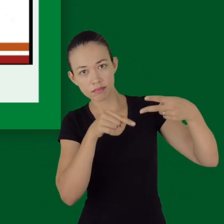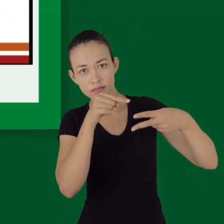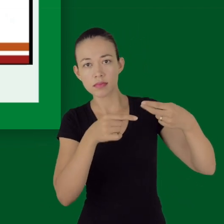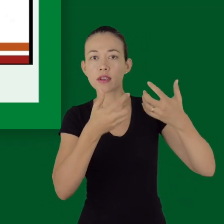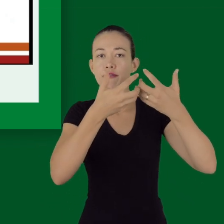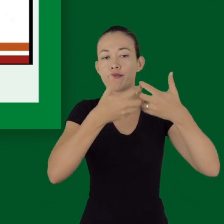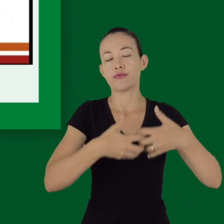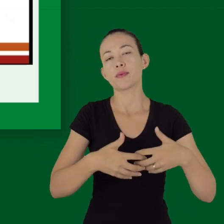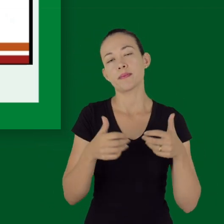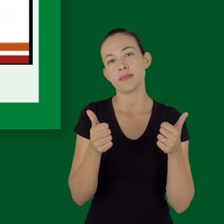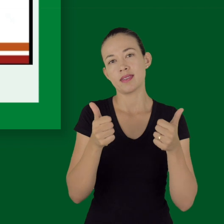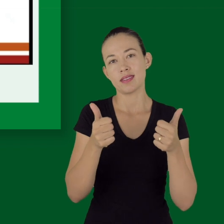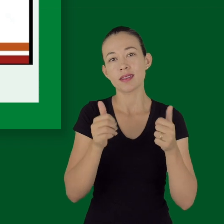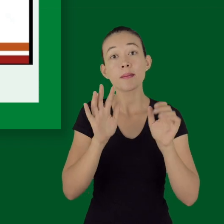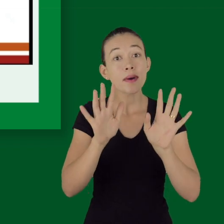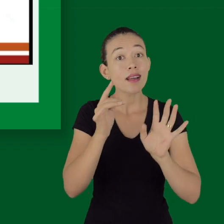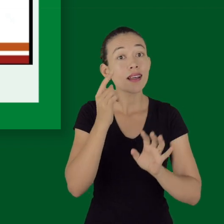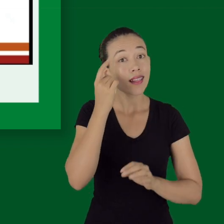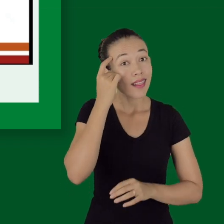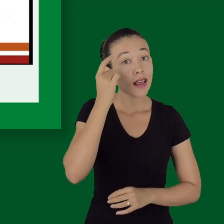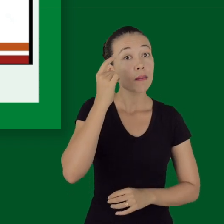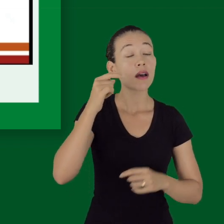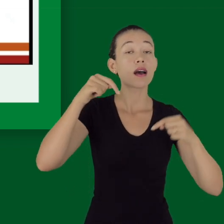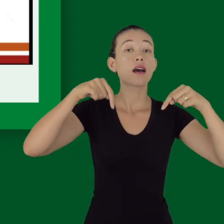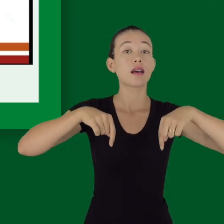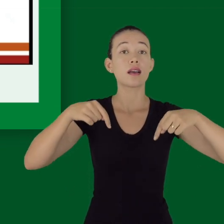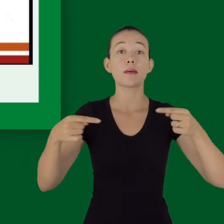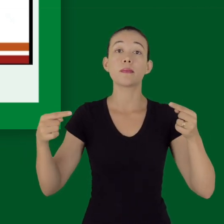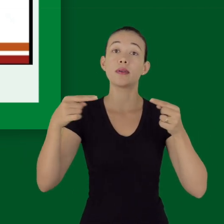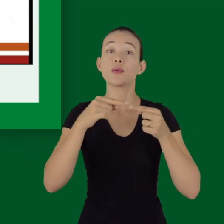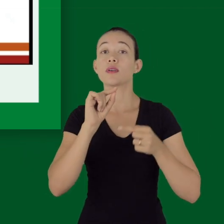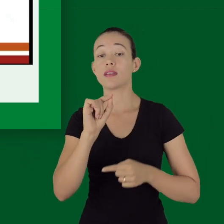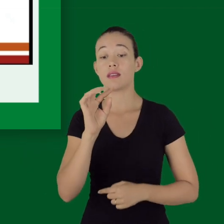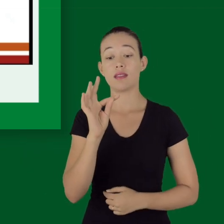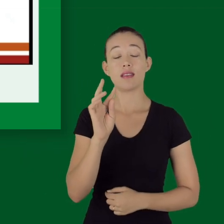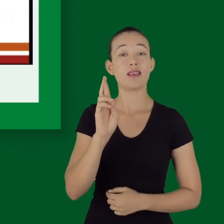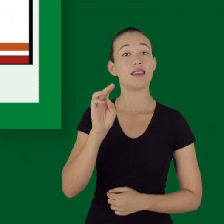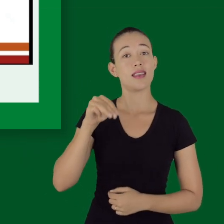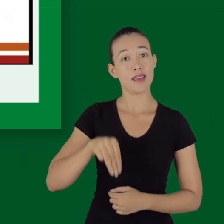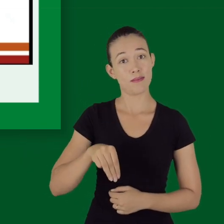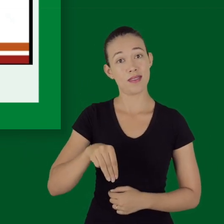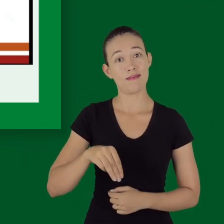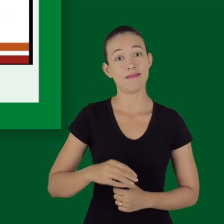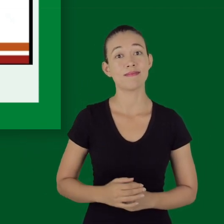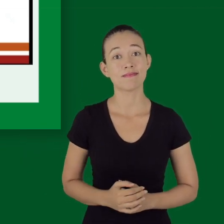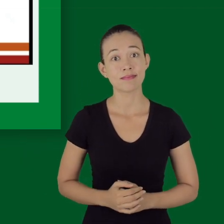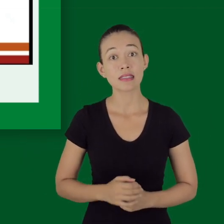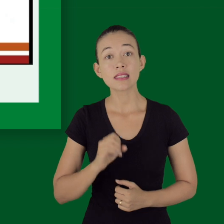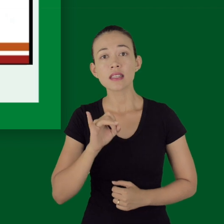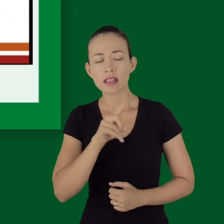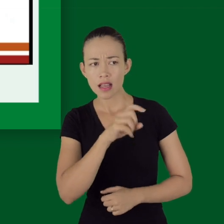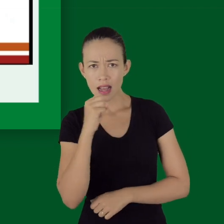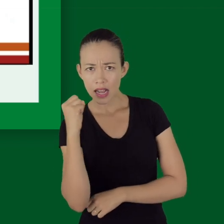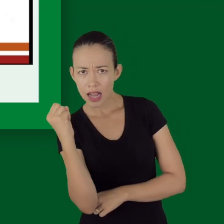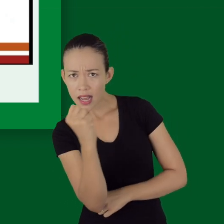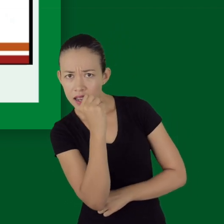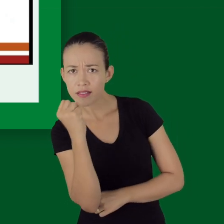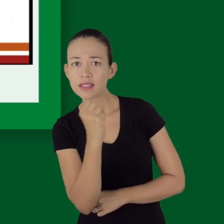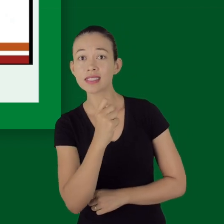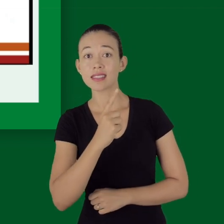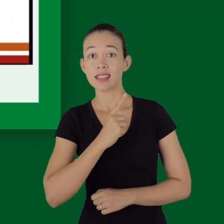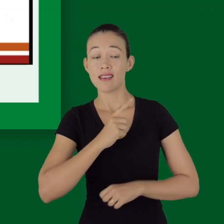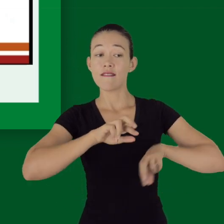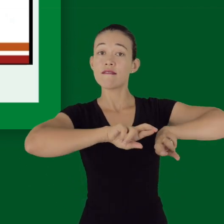aqui nós estamos lidando com uma lesão medular. E essa lesão medular alta, ela vai me dar diferentes respostas